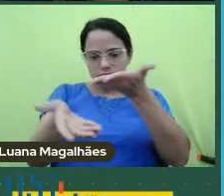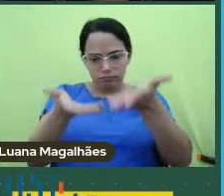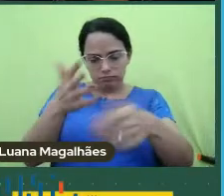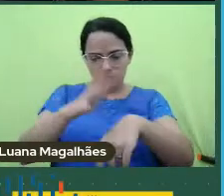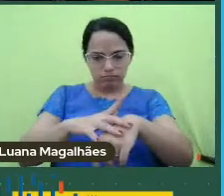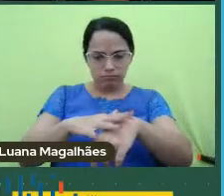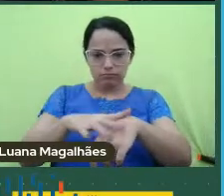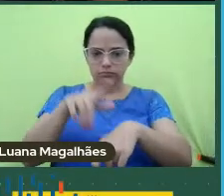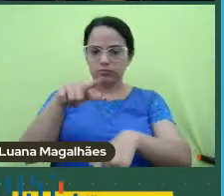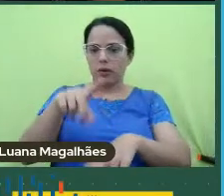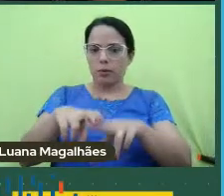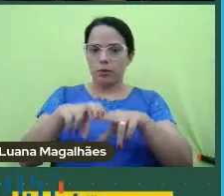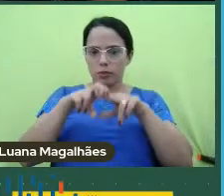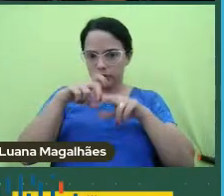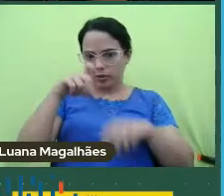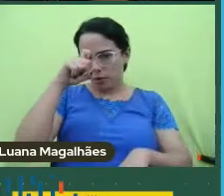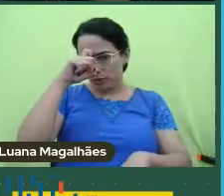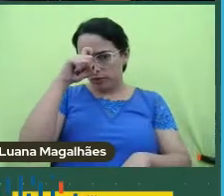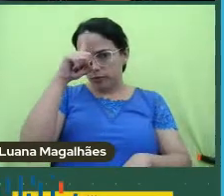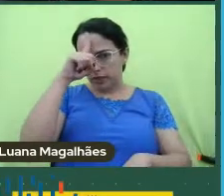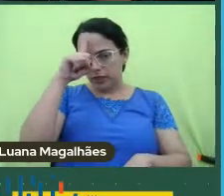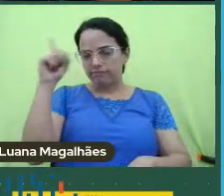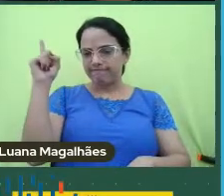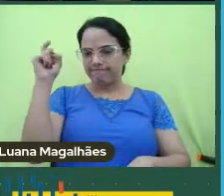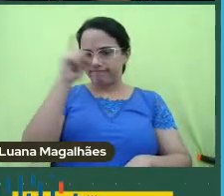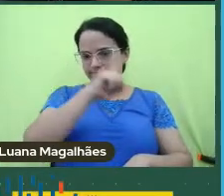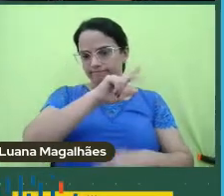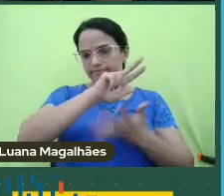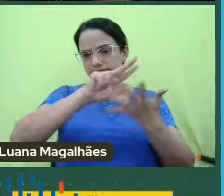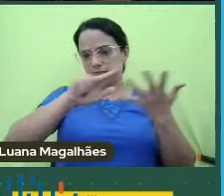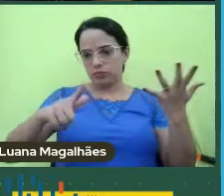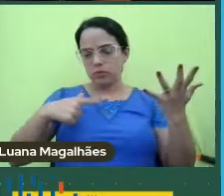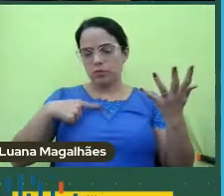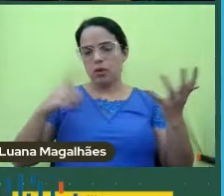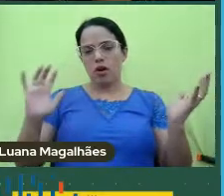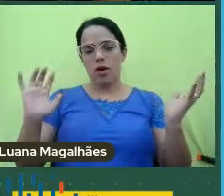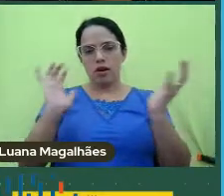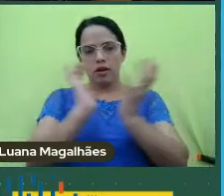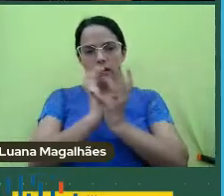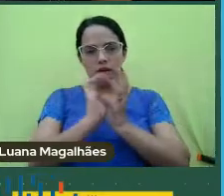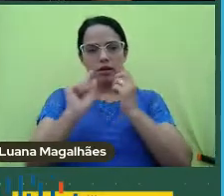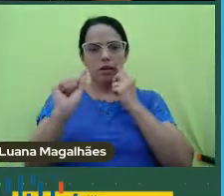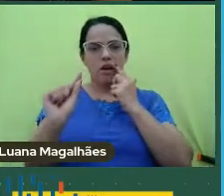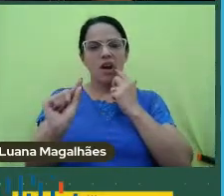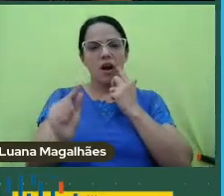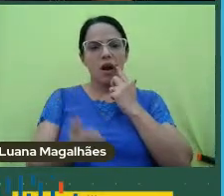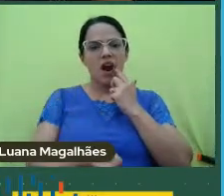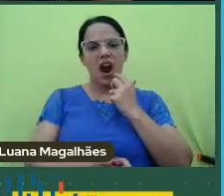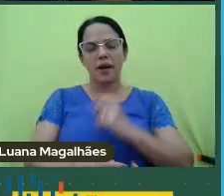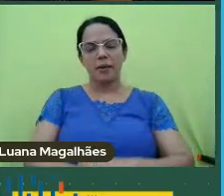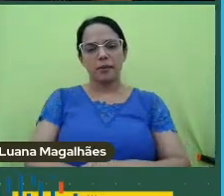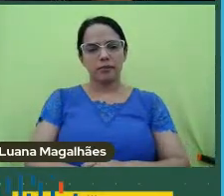bem complexos e eles podem ser classificados aí